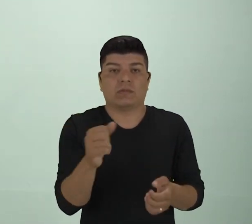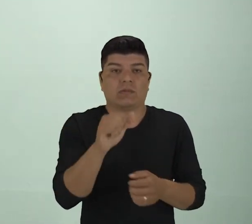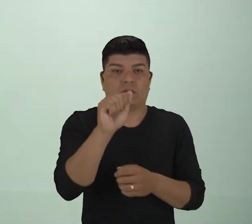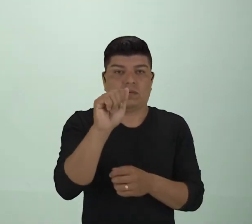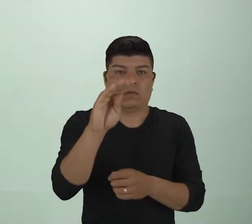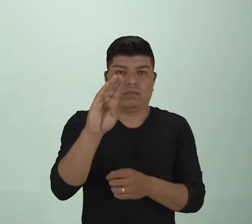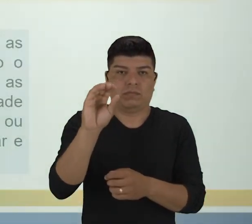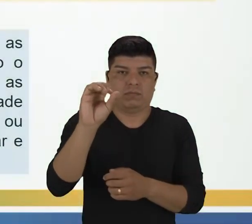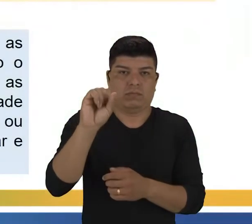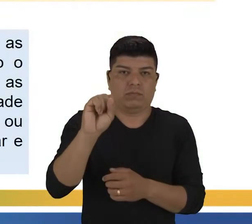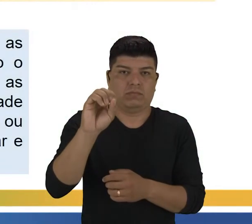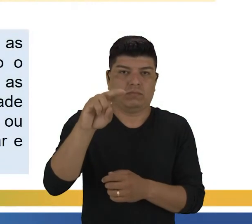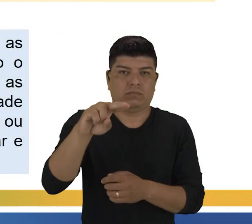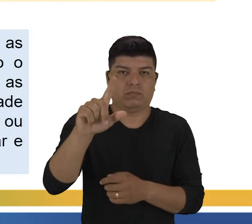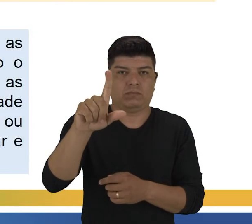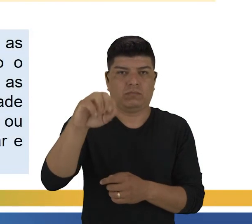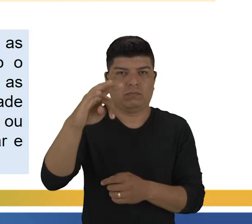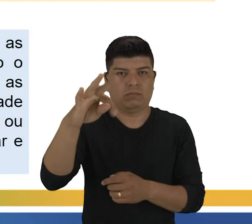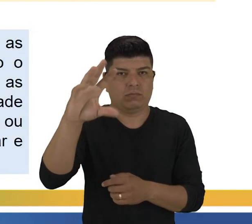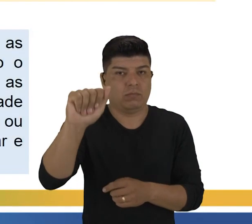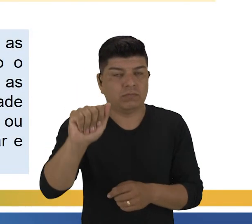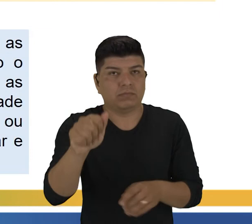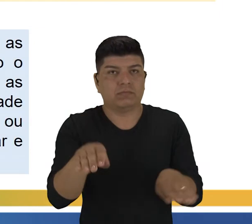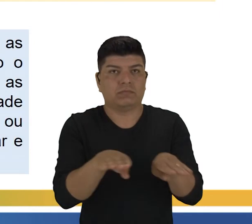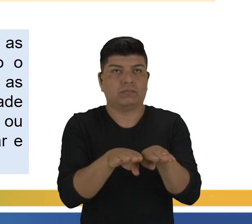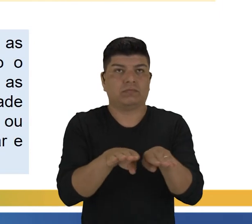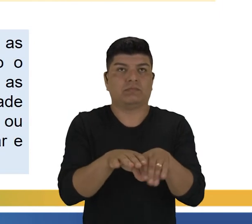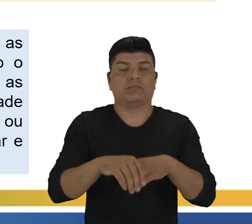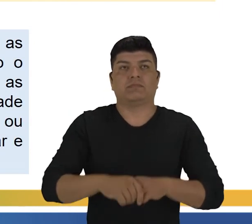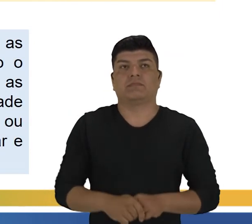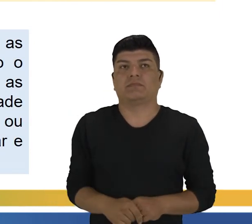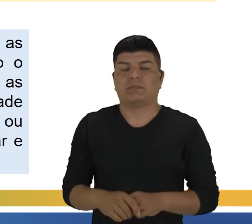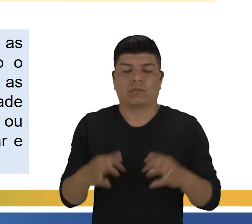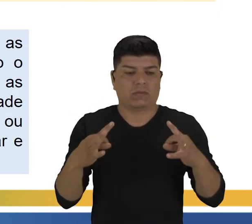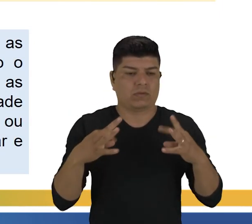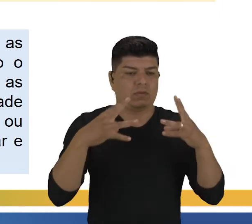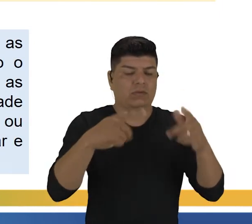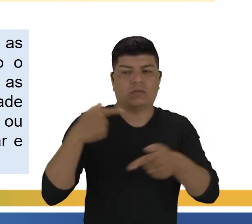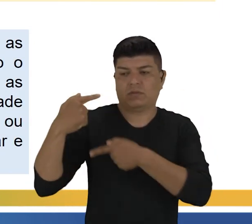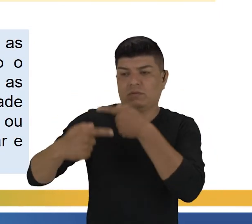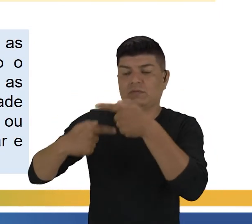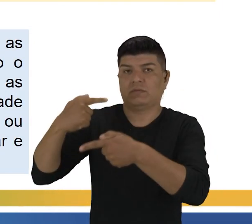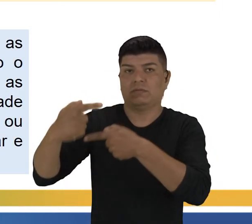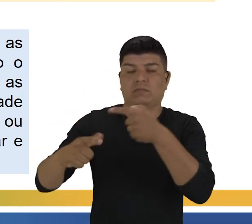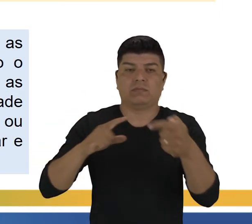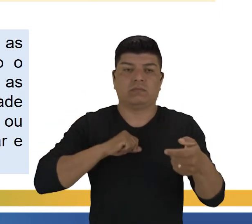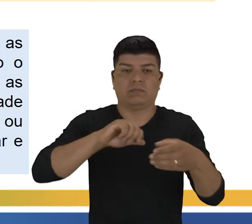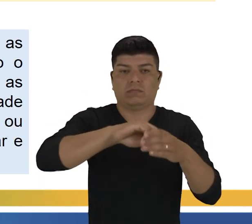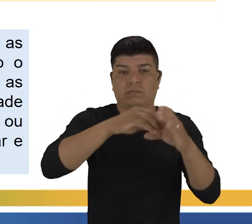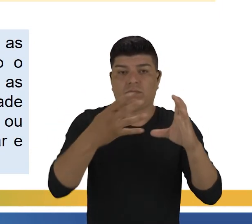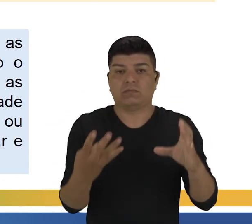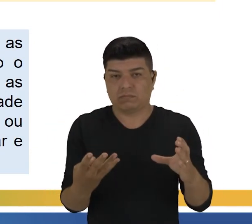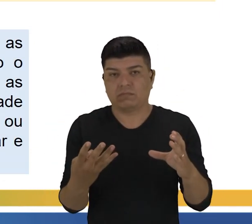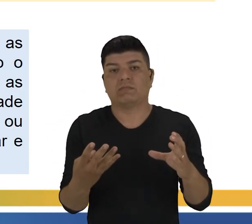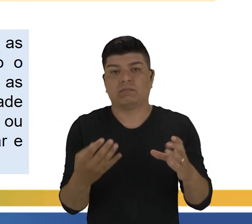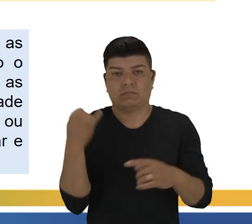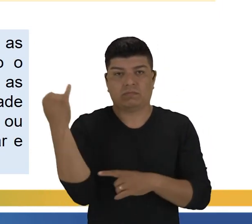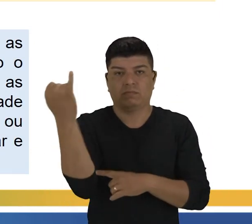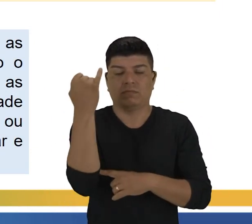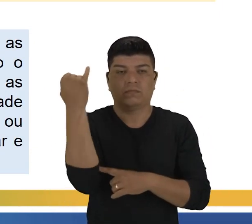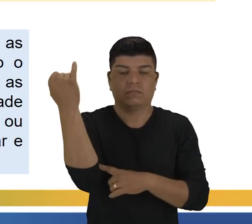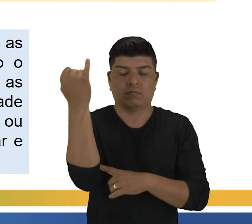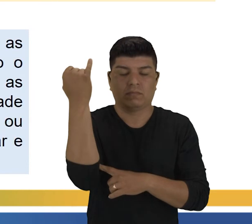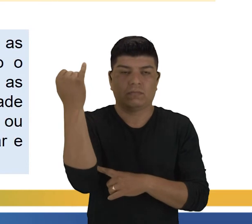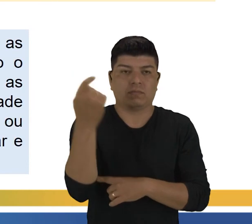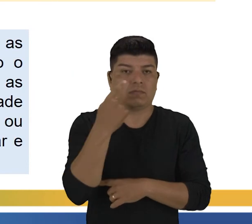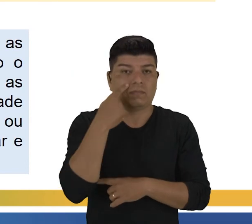queriam a liberdade dessa classe. Então, toda geração ela tem as suas características muito marcantes. Nós